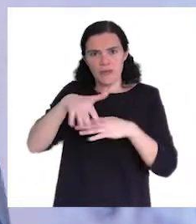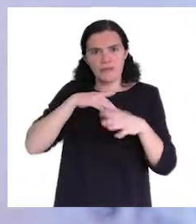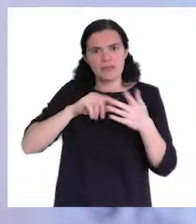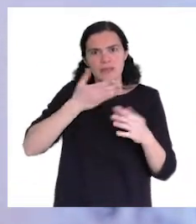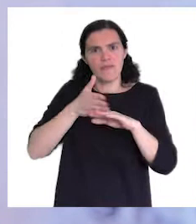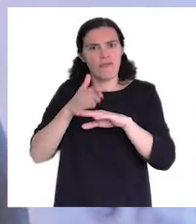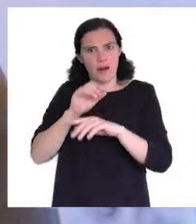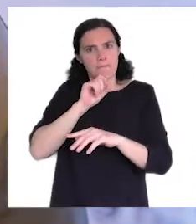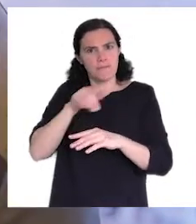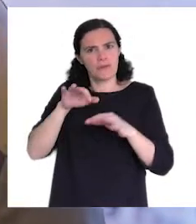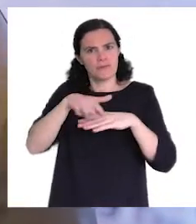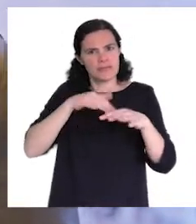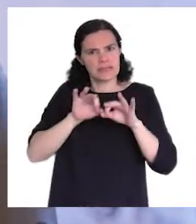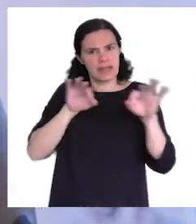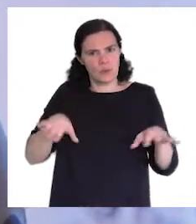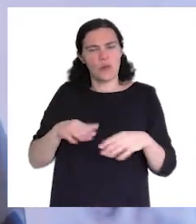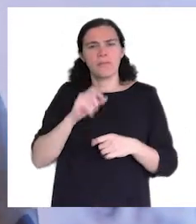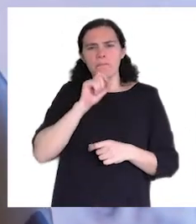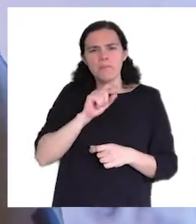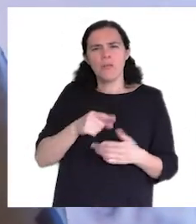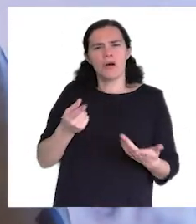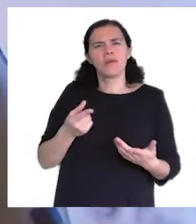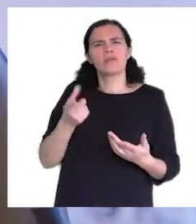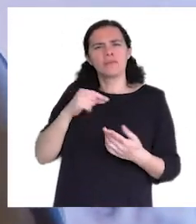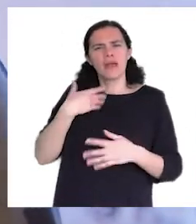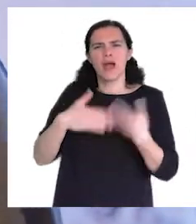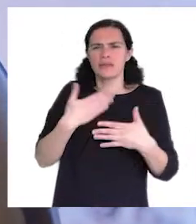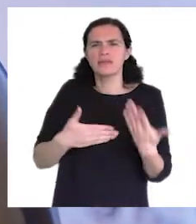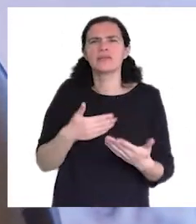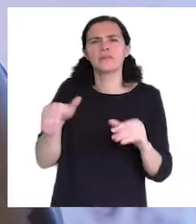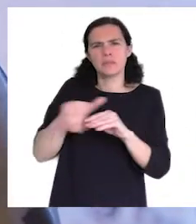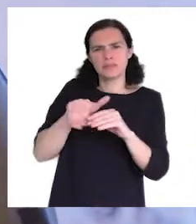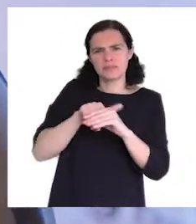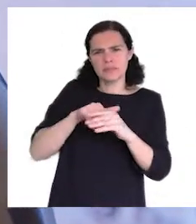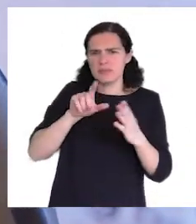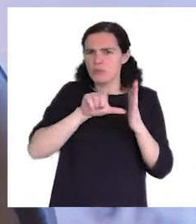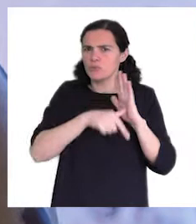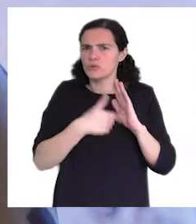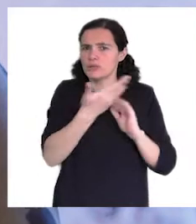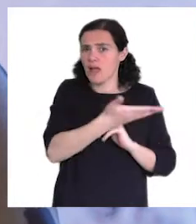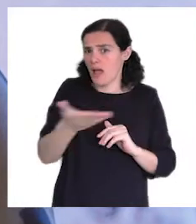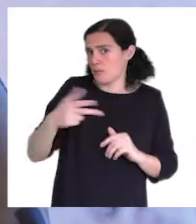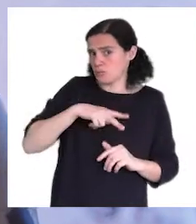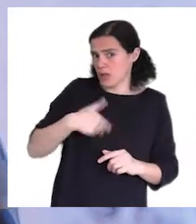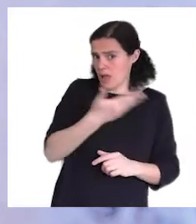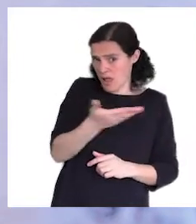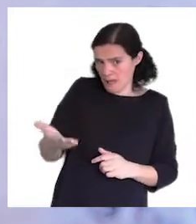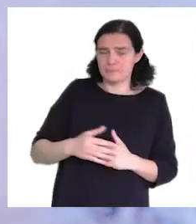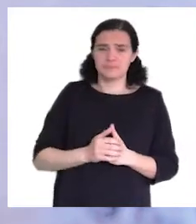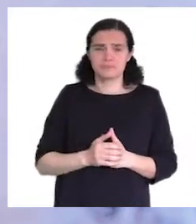ser replicado lá fora e que pode, sem dúvida, ter uma componente muito ativa na participação de projetos que já existem em